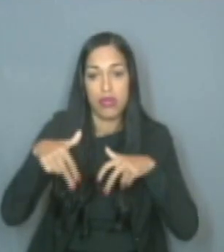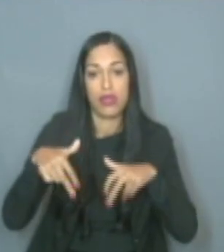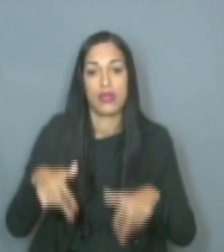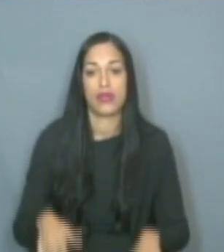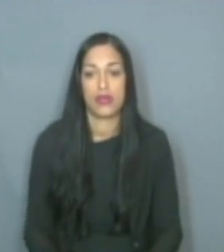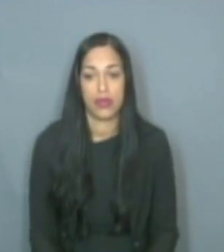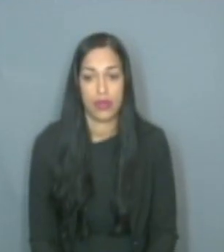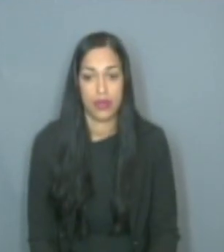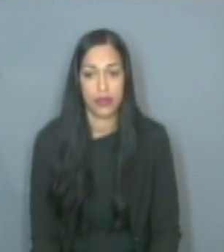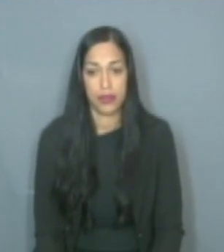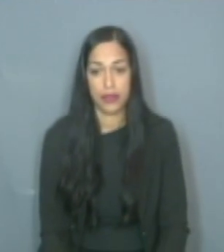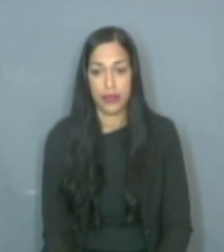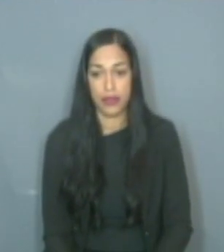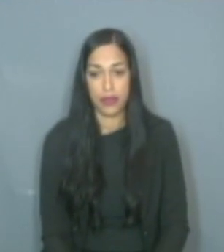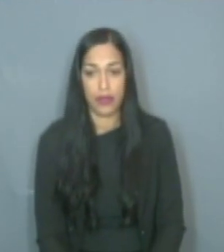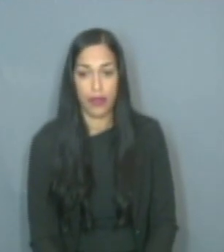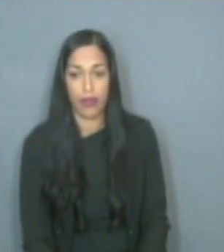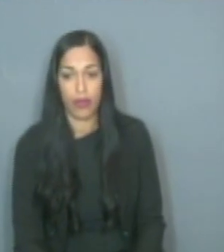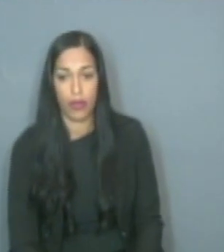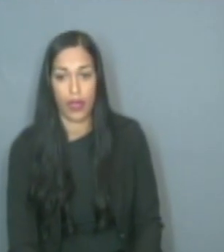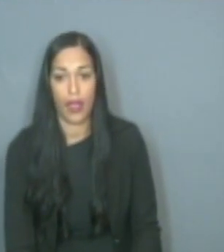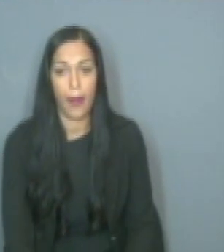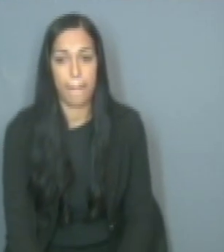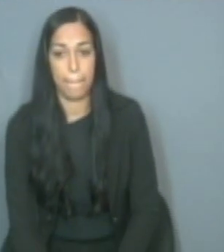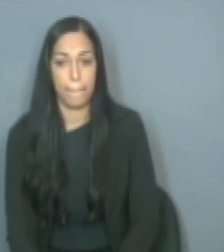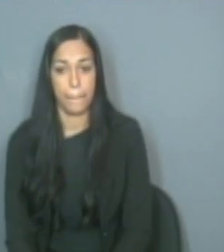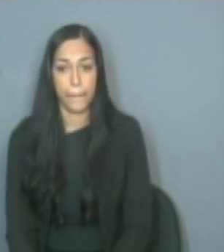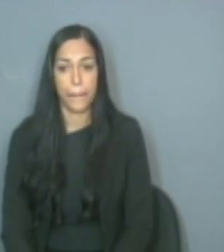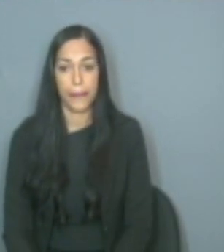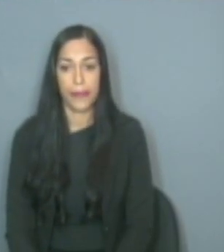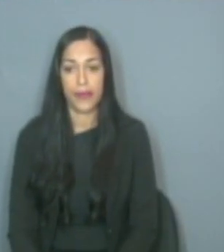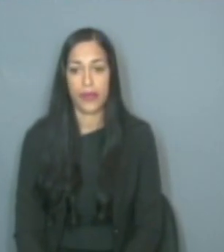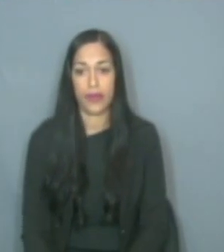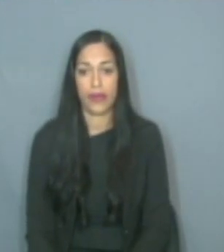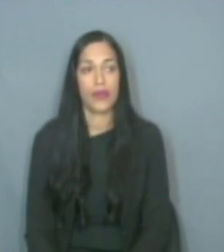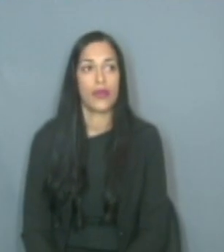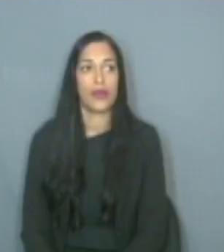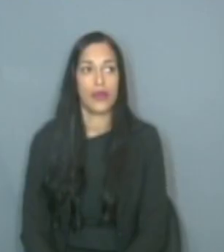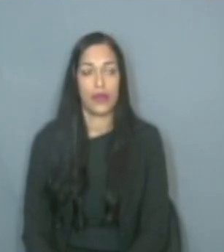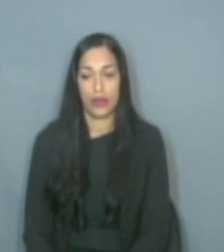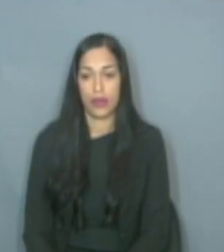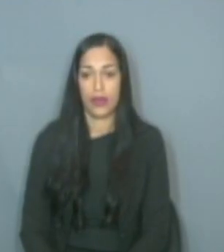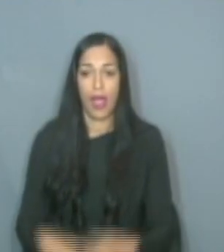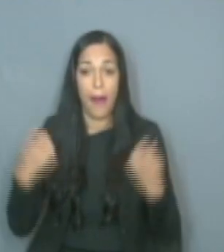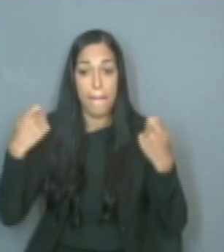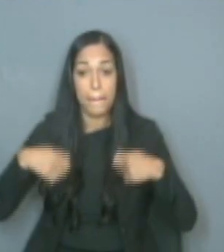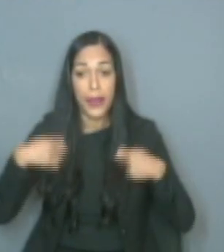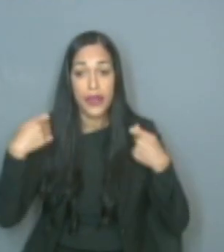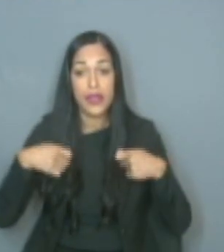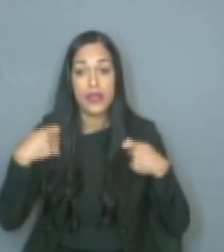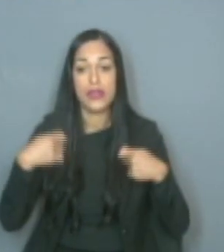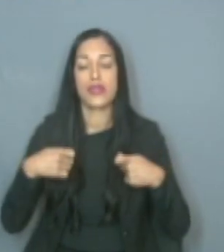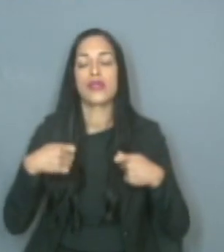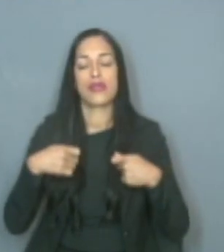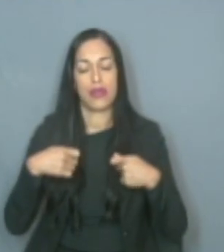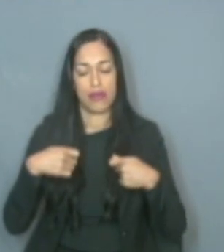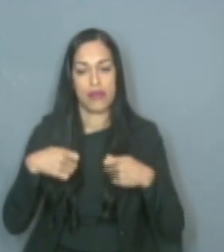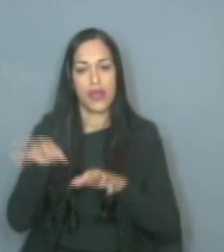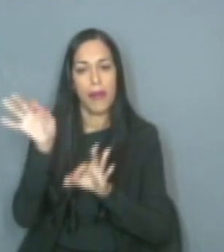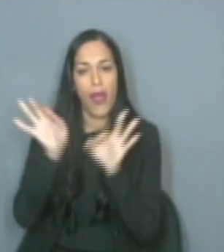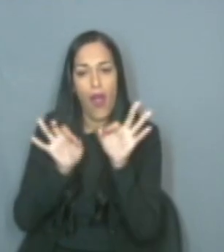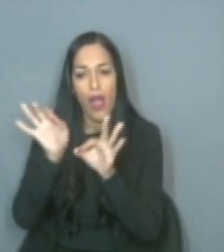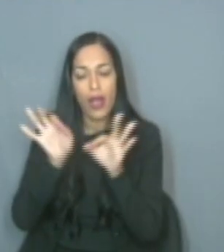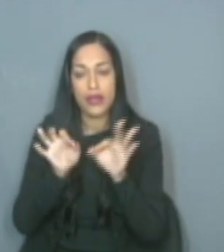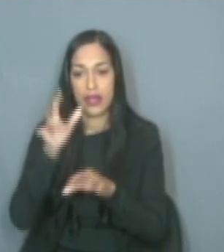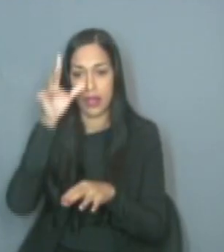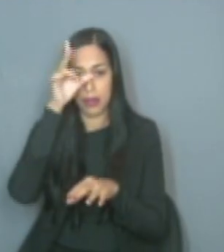Então, essa é uma questão que ela precisa ser, de fato, muito bem operada pela Prefeitura do